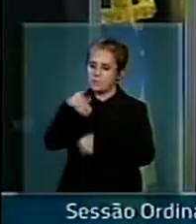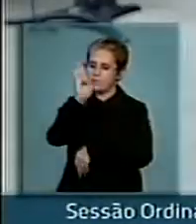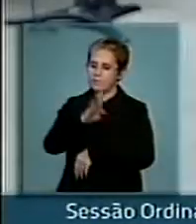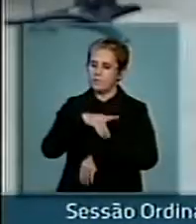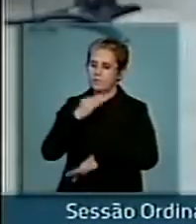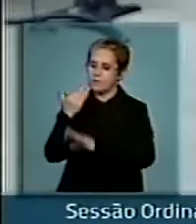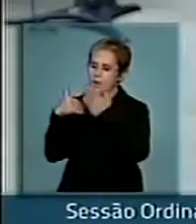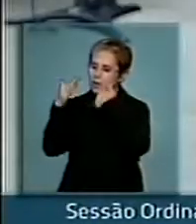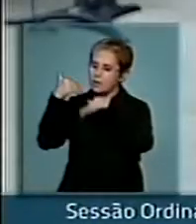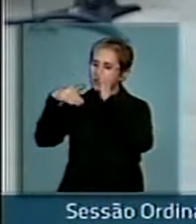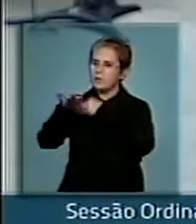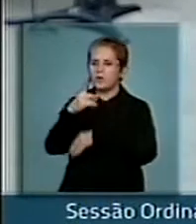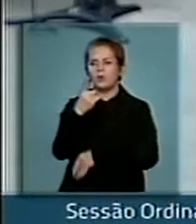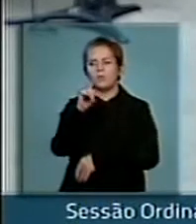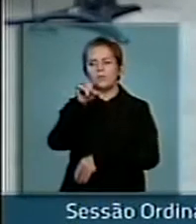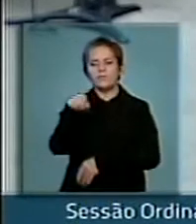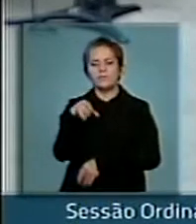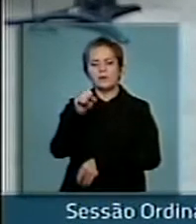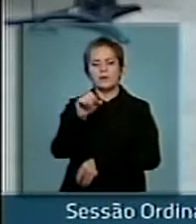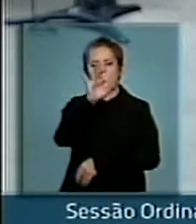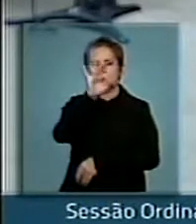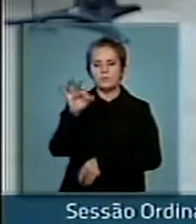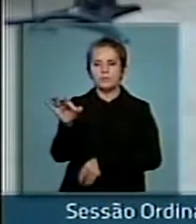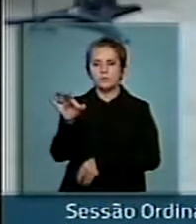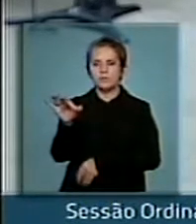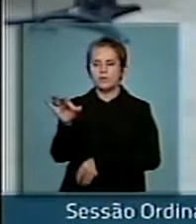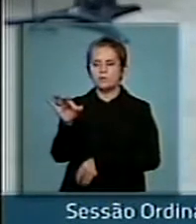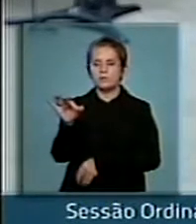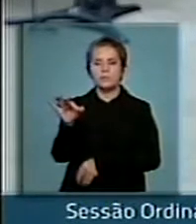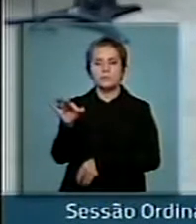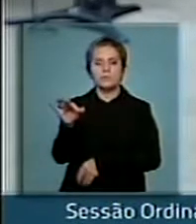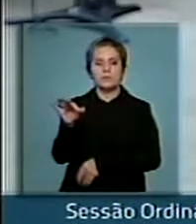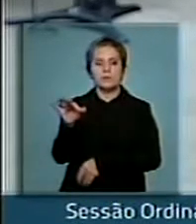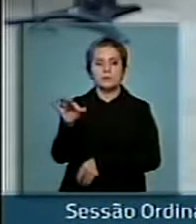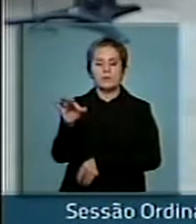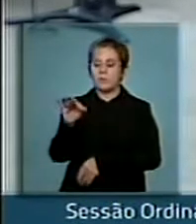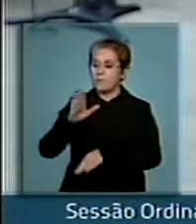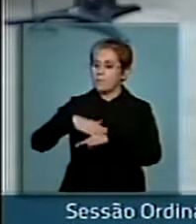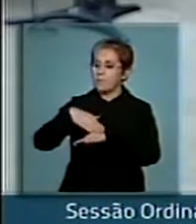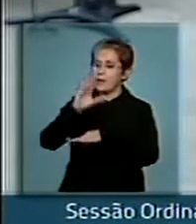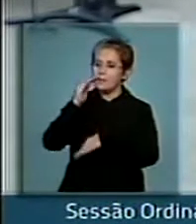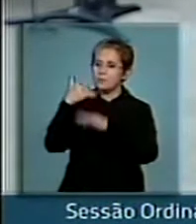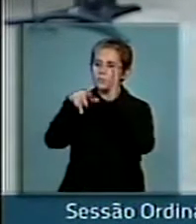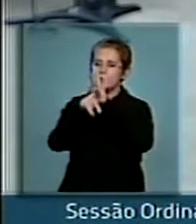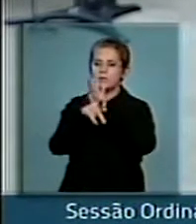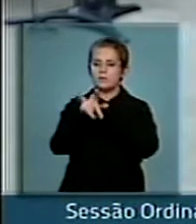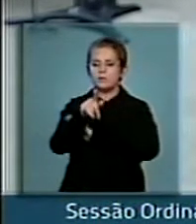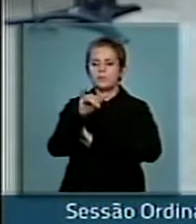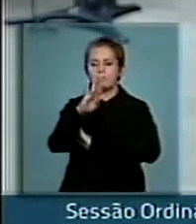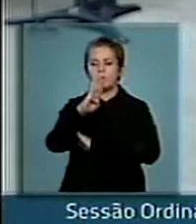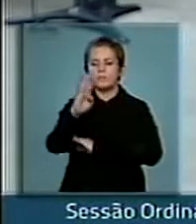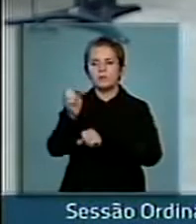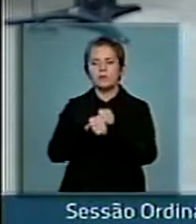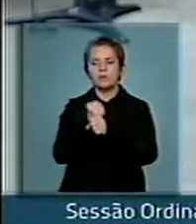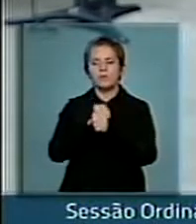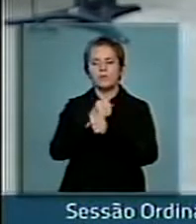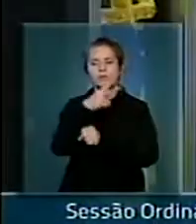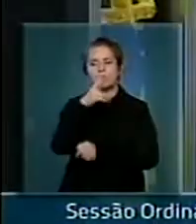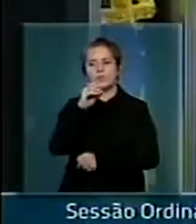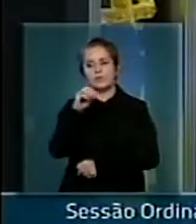tem aumentado em média 1,8% percentual acima do crescimento do PIB desde